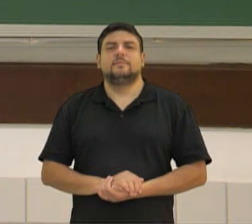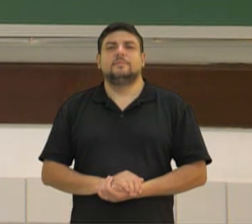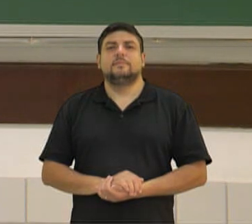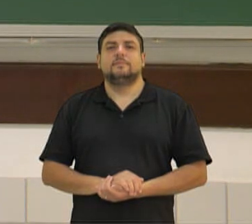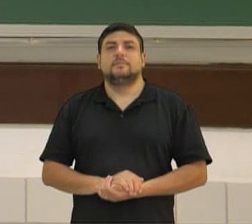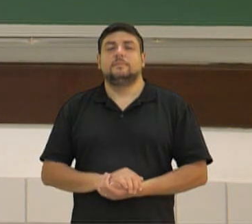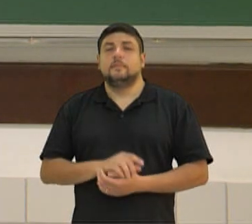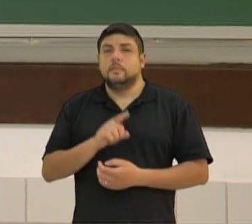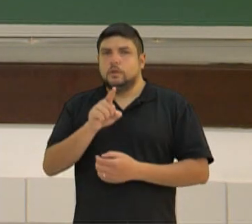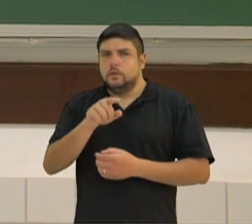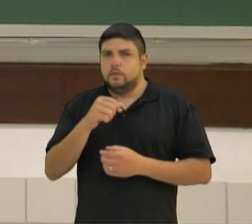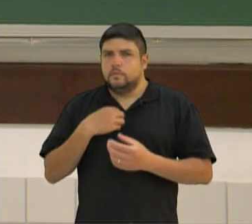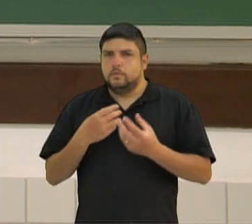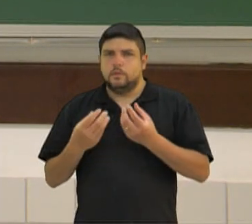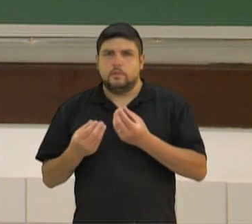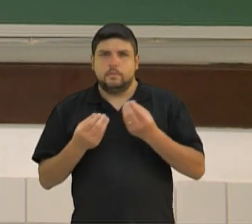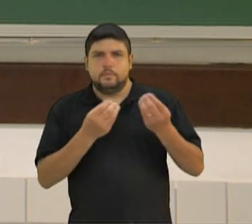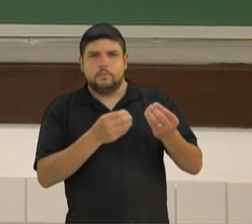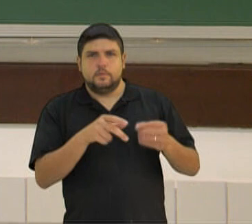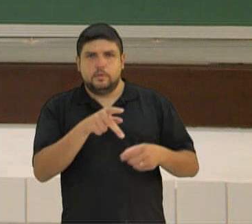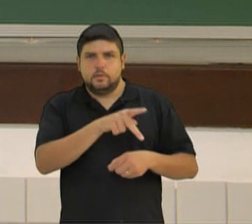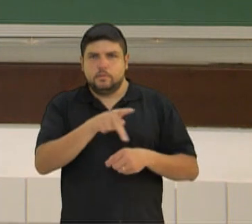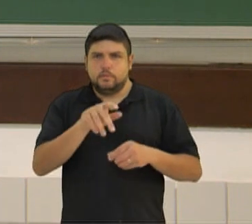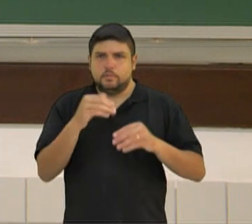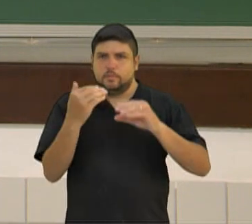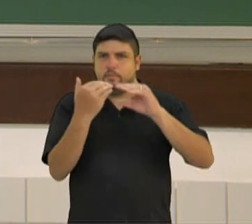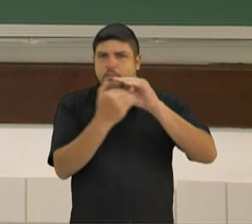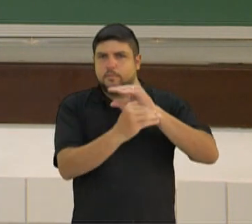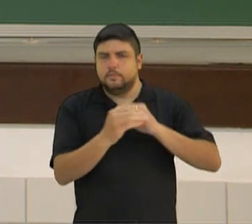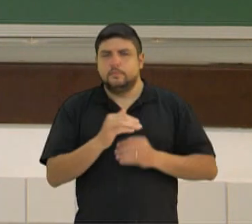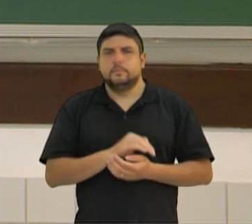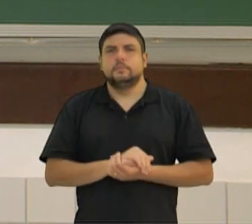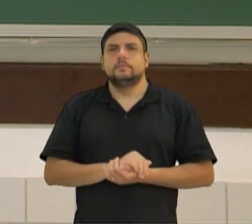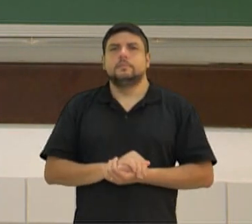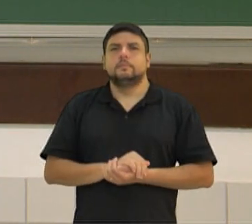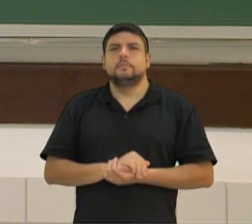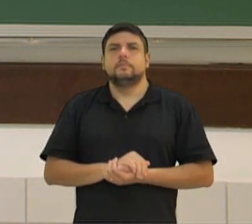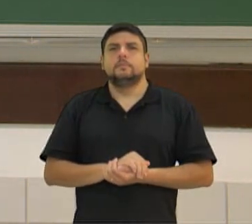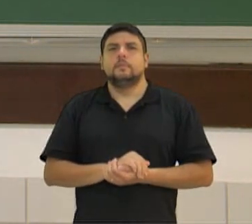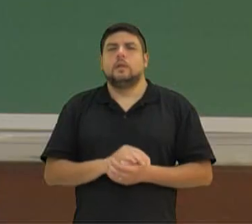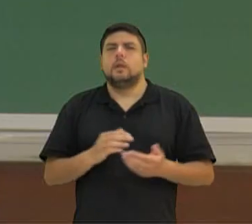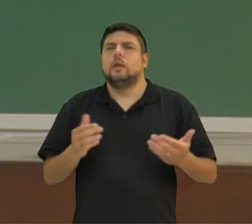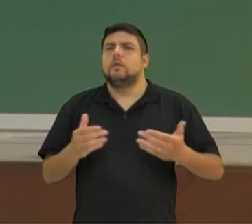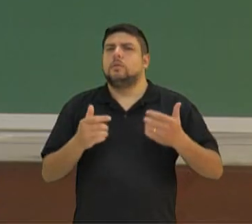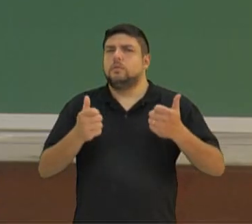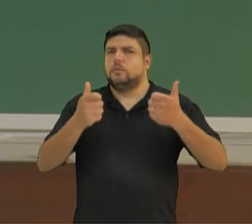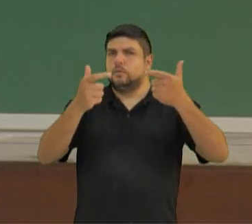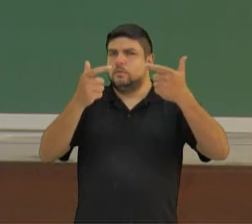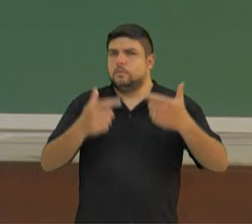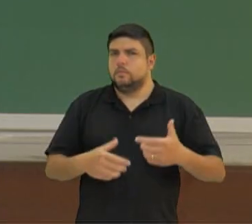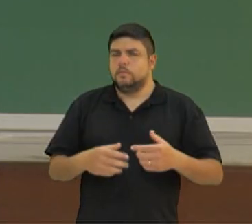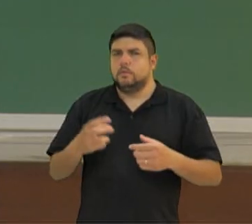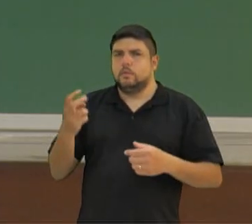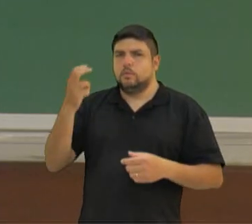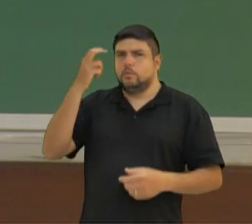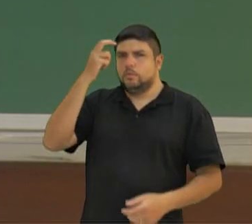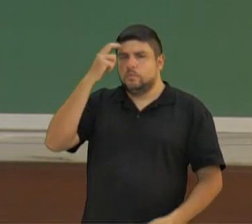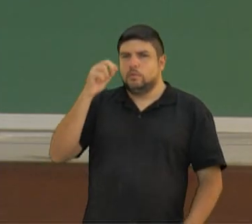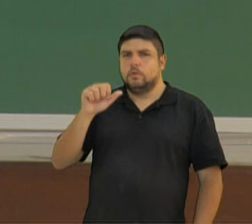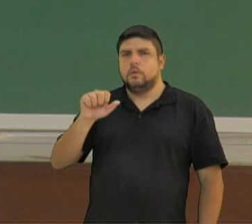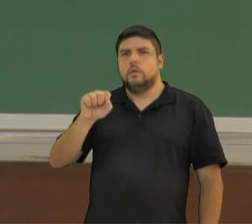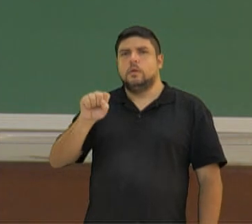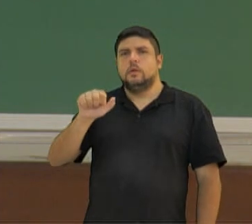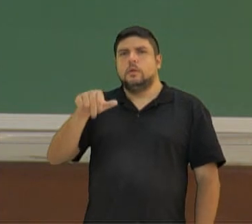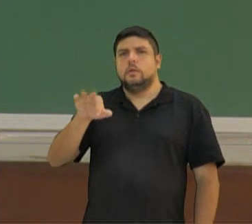não deixe de enviar ao seu professor a sua tarefa. Agora nós vamos falar da cultura Santarém, que é